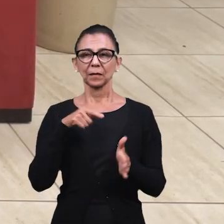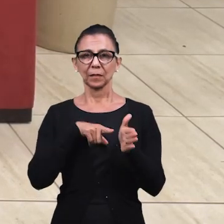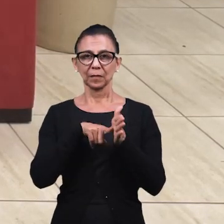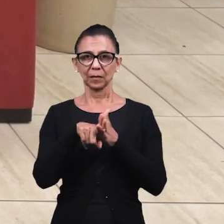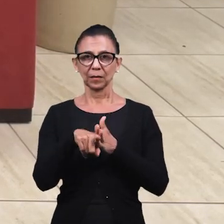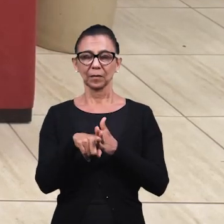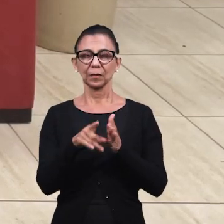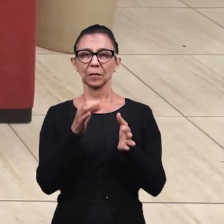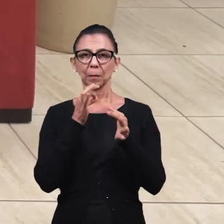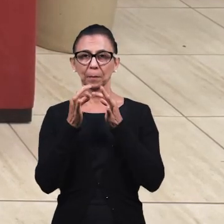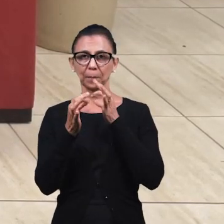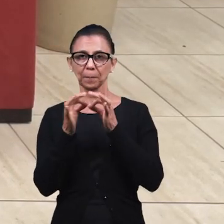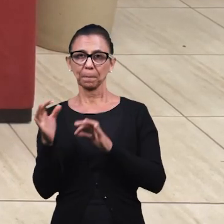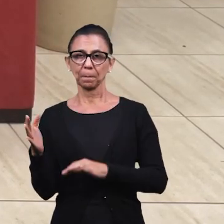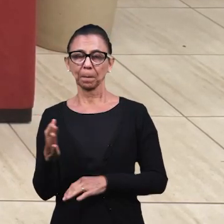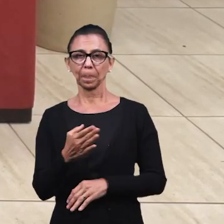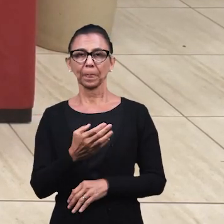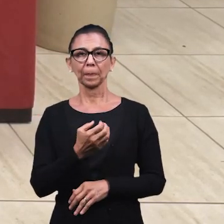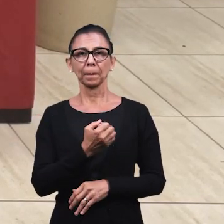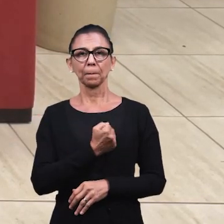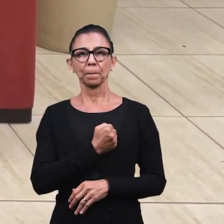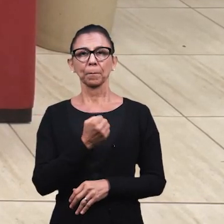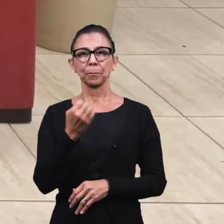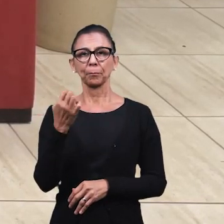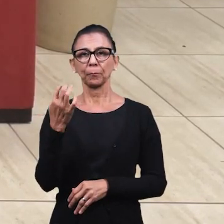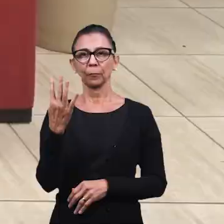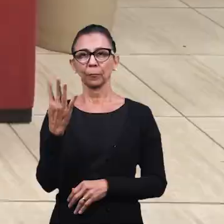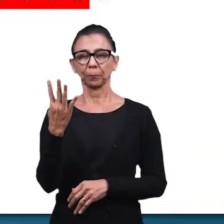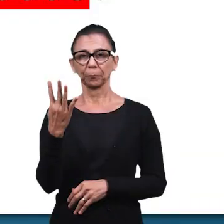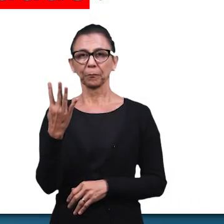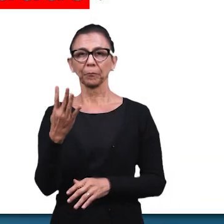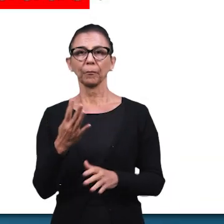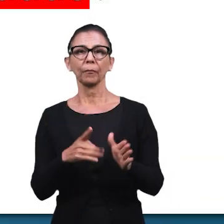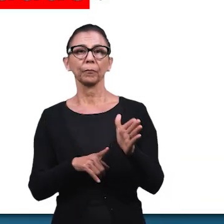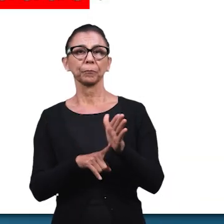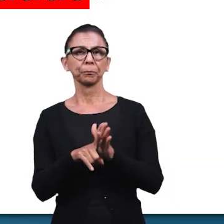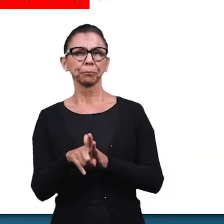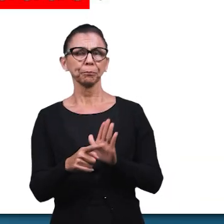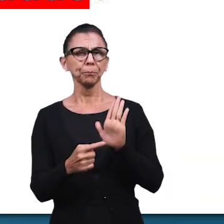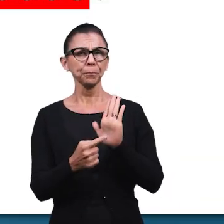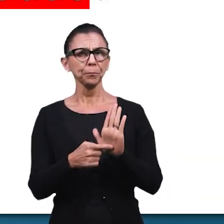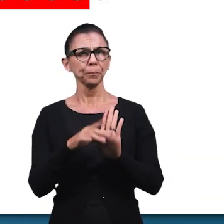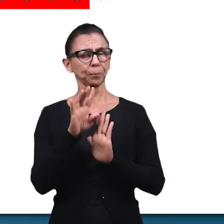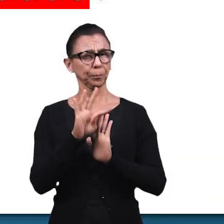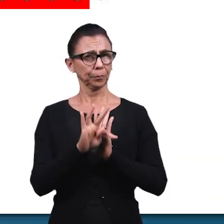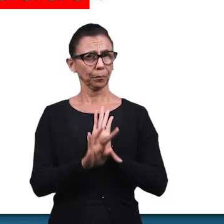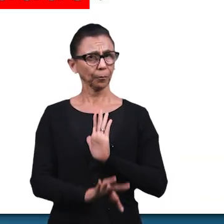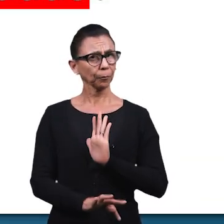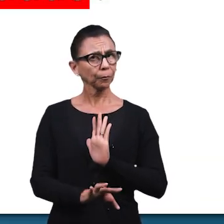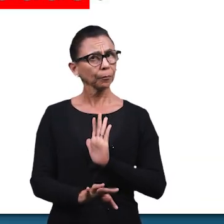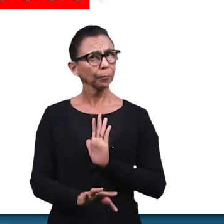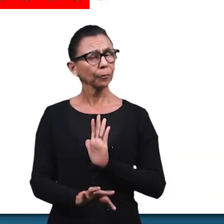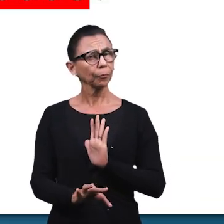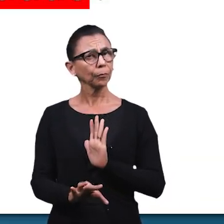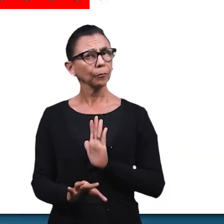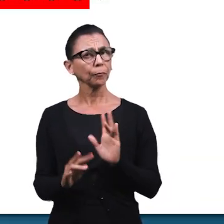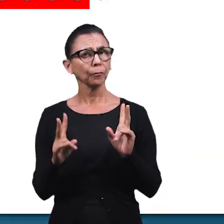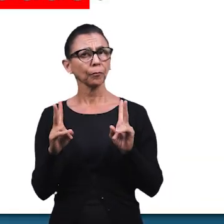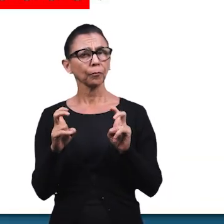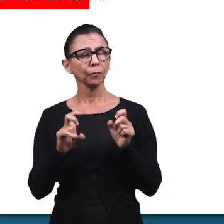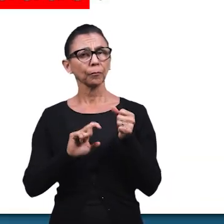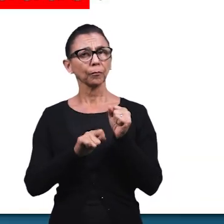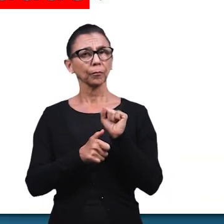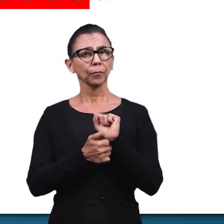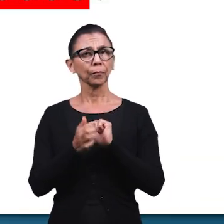vez, as próximas perguntas. Temos agora a pergunta de número 4, que diz assim: cite um texto que fala sobre